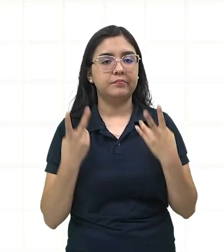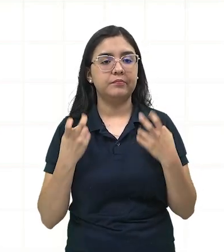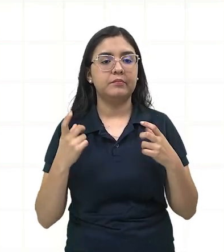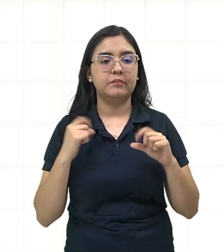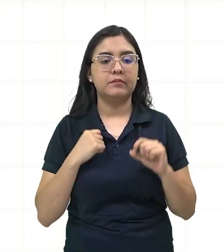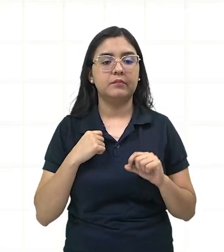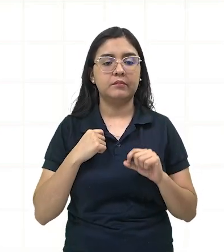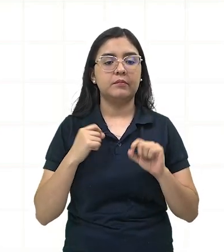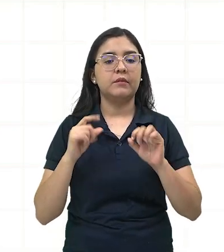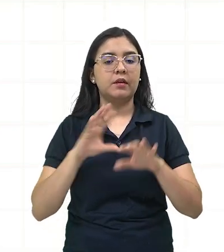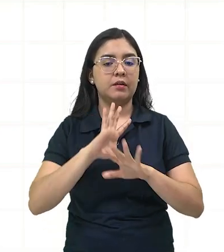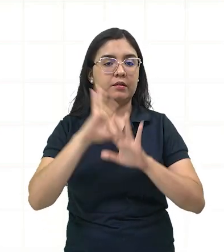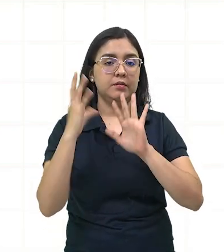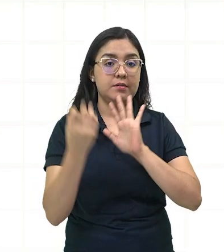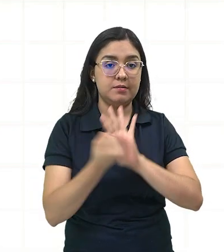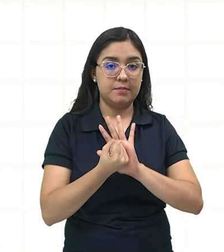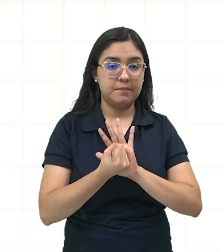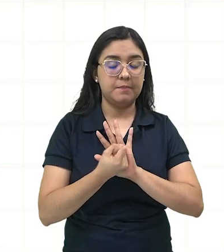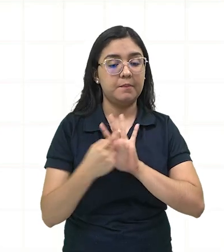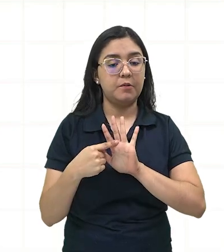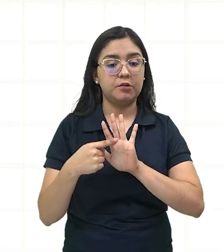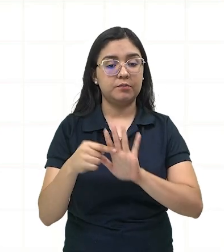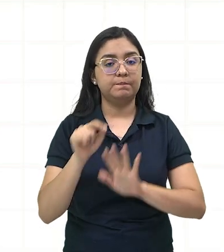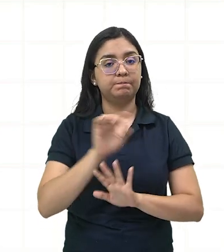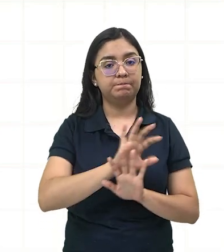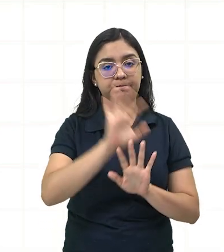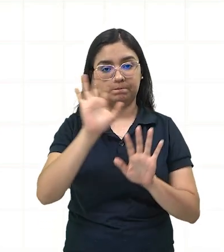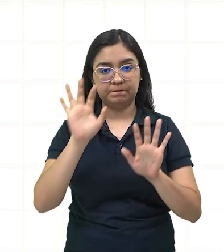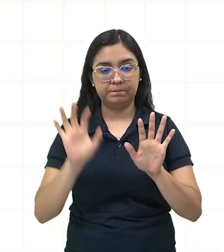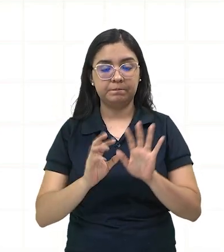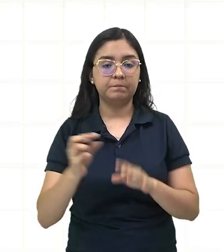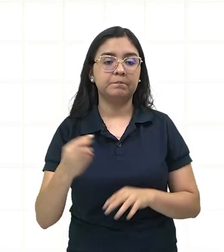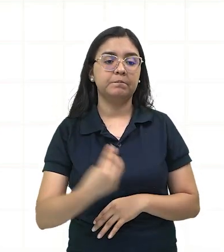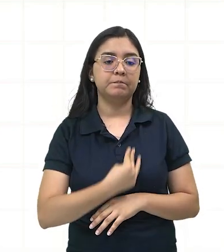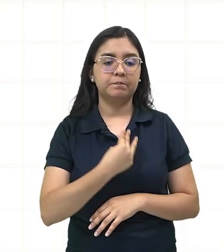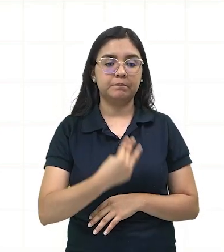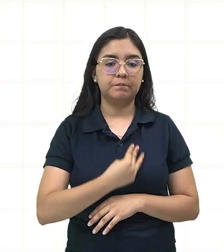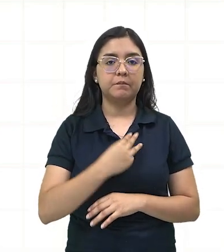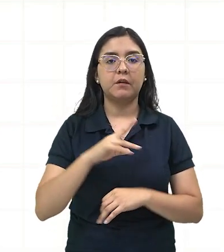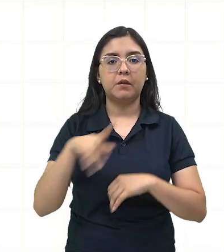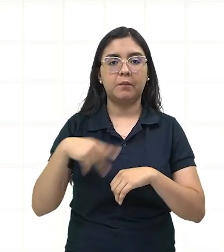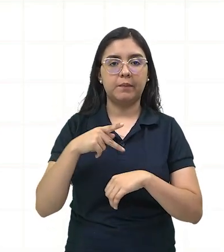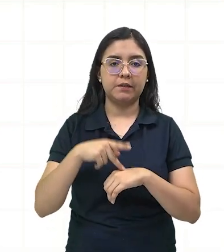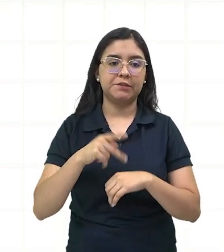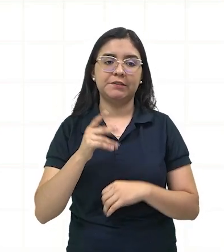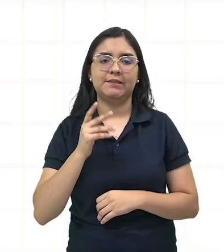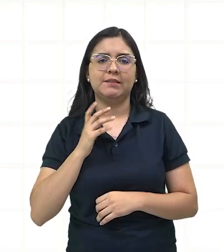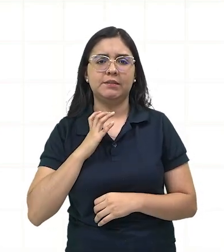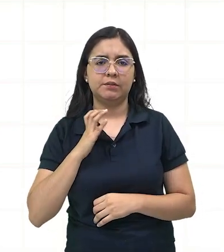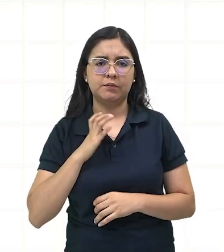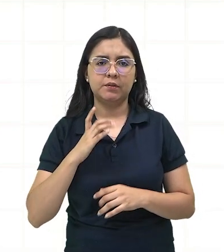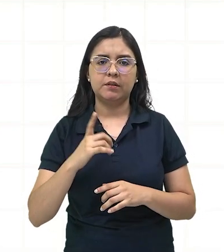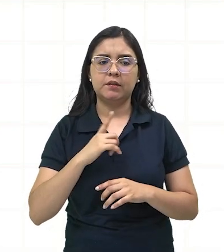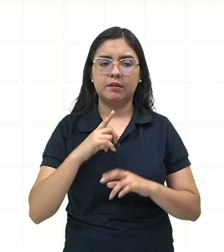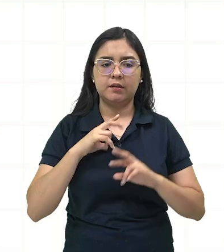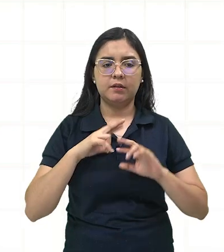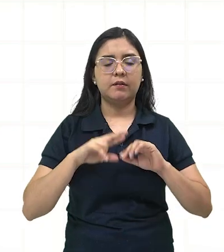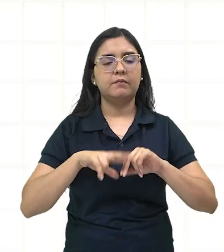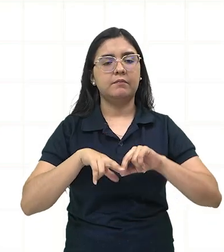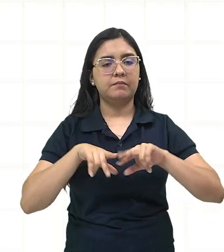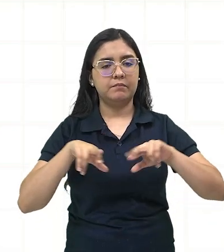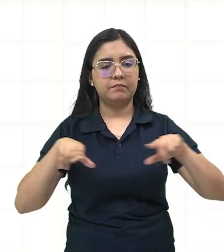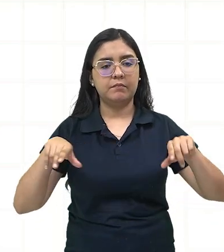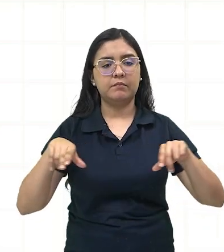símbolos aparecendo ao longo do território do Canadá, é que realmente é um país rico, ou seja, tem em abundância